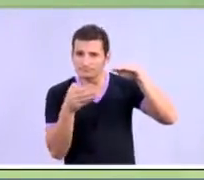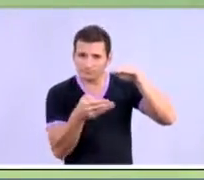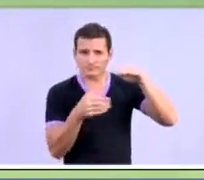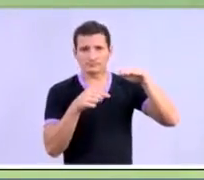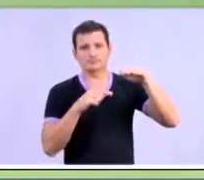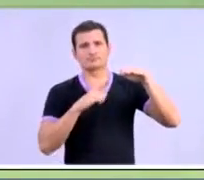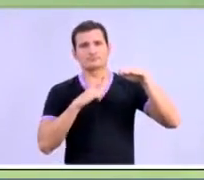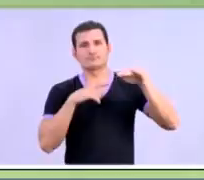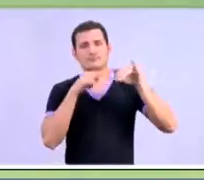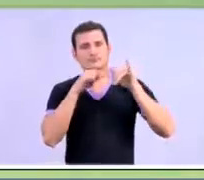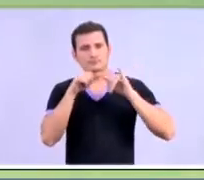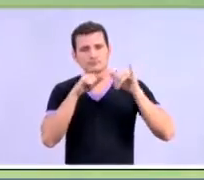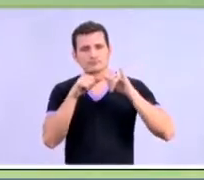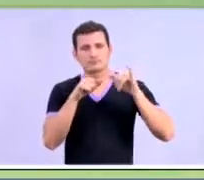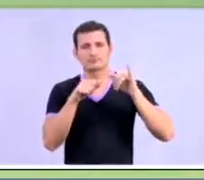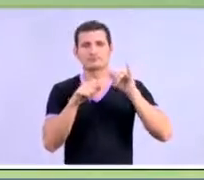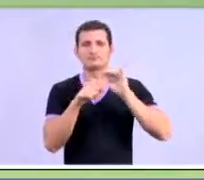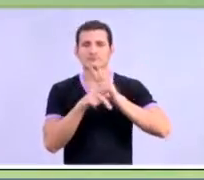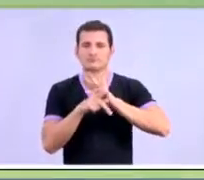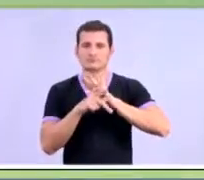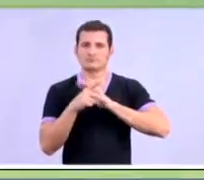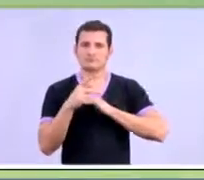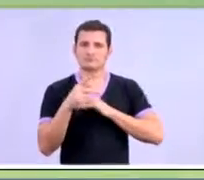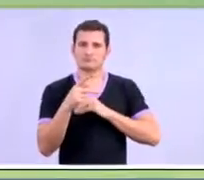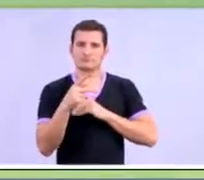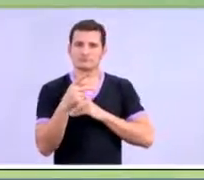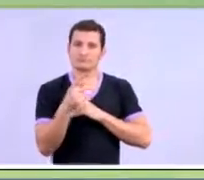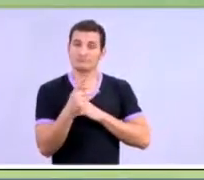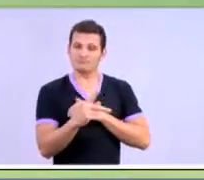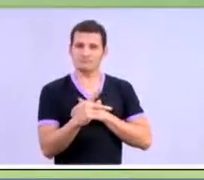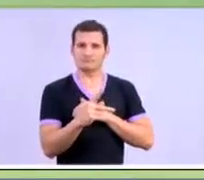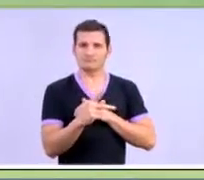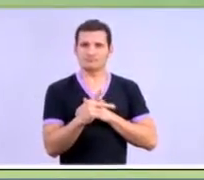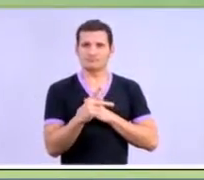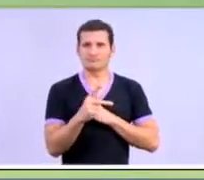possuem informações definidas que atuam sob uma interface